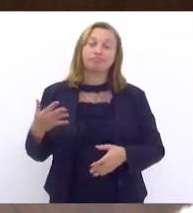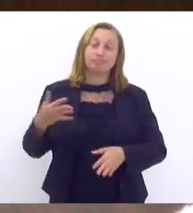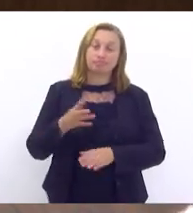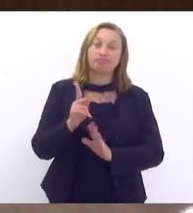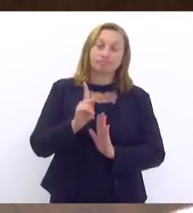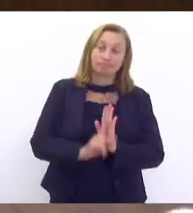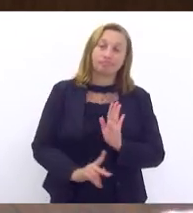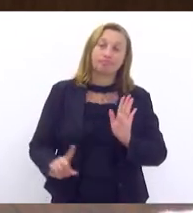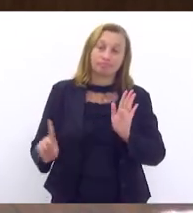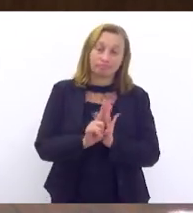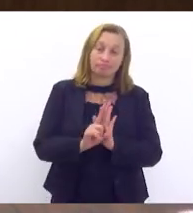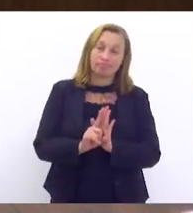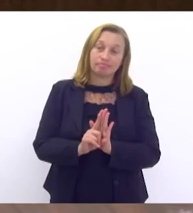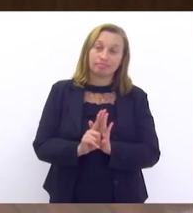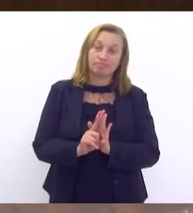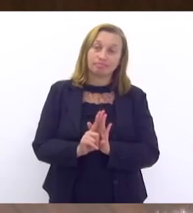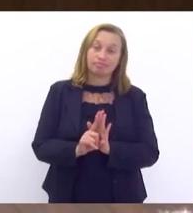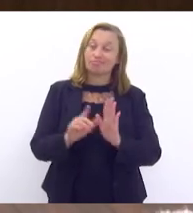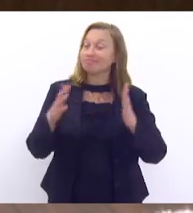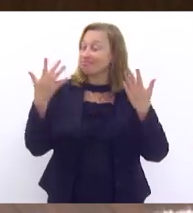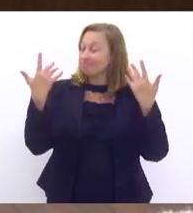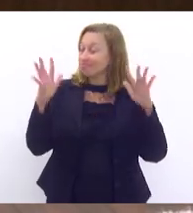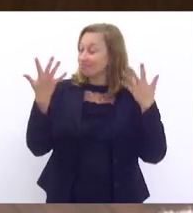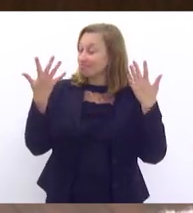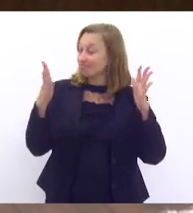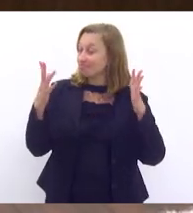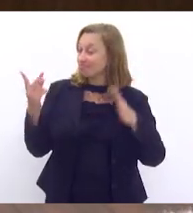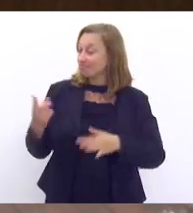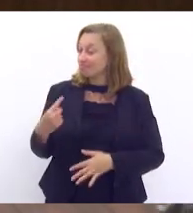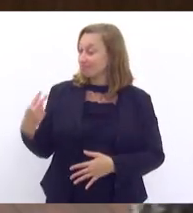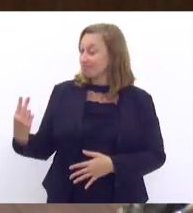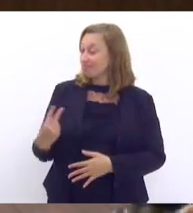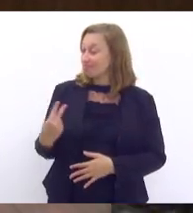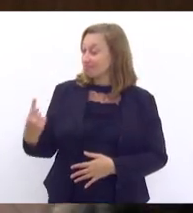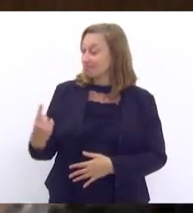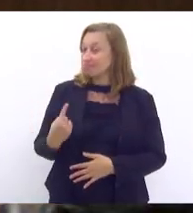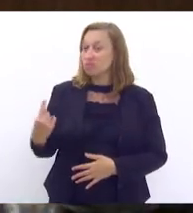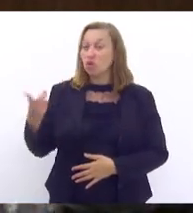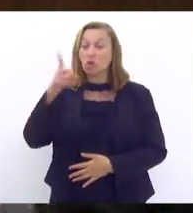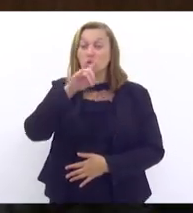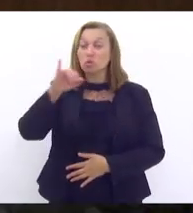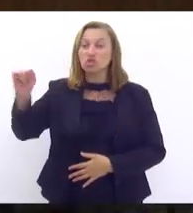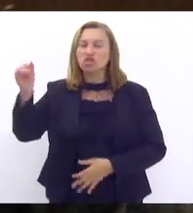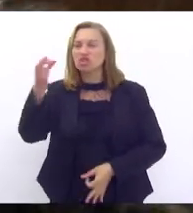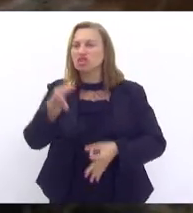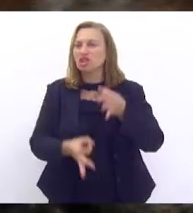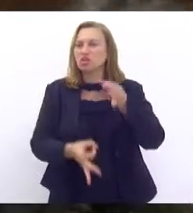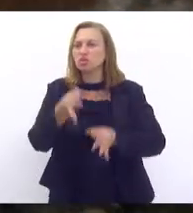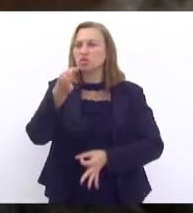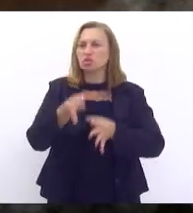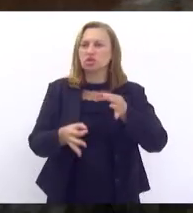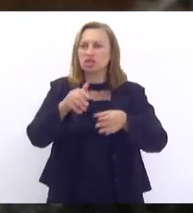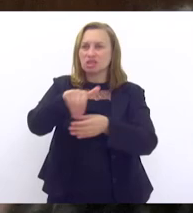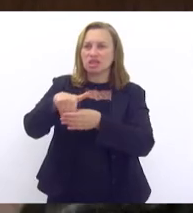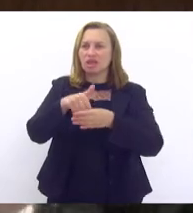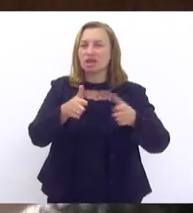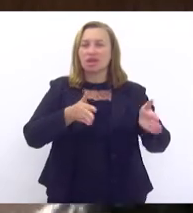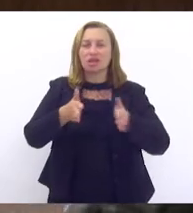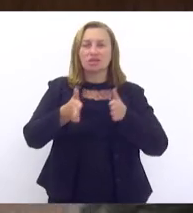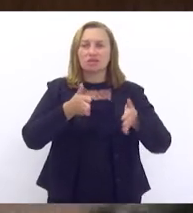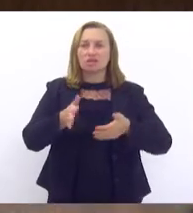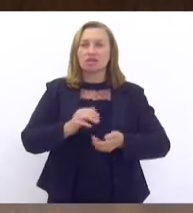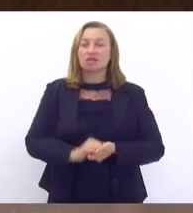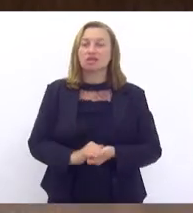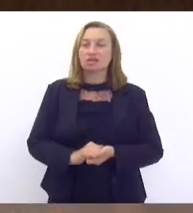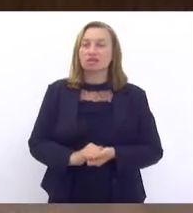lei para comemorarmos o Dia da Justiça Eleitoral,